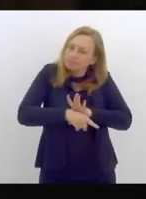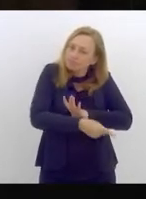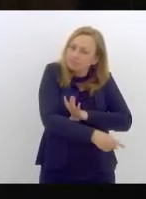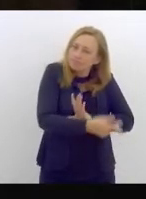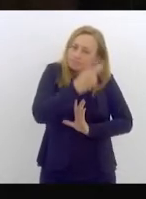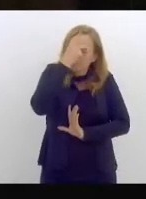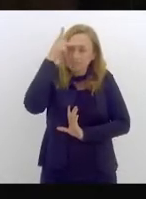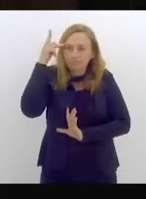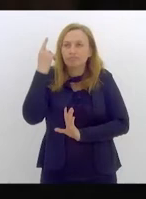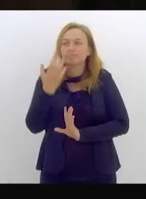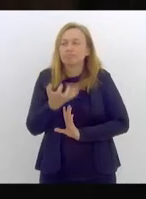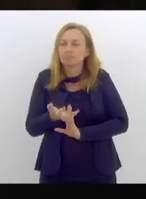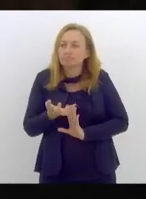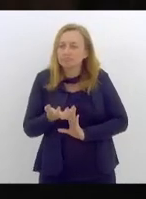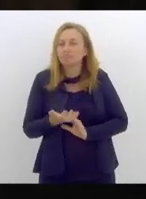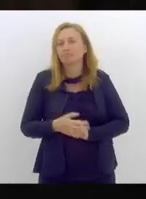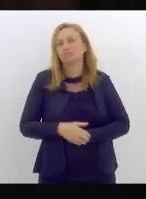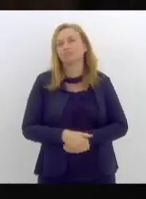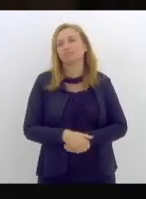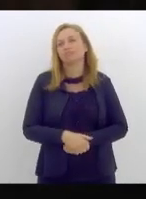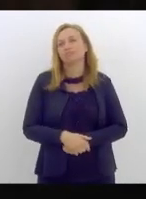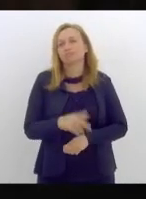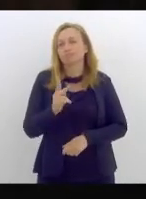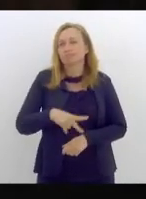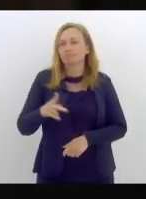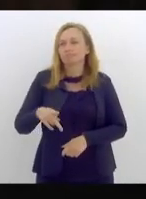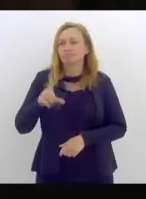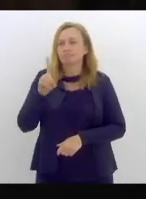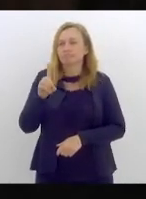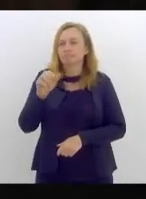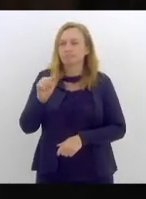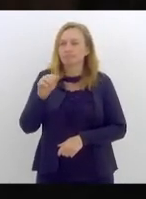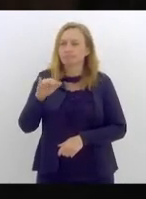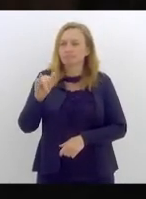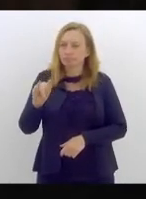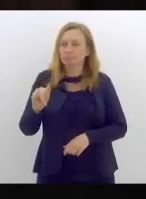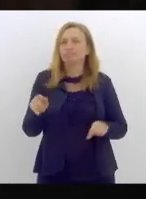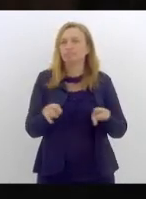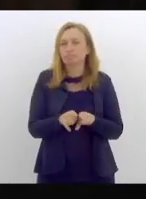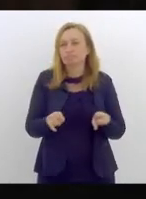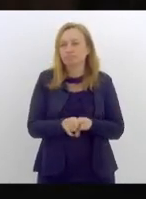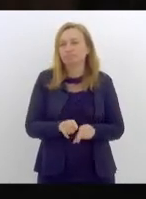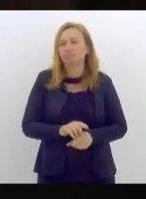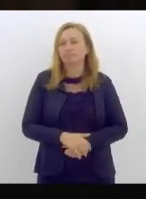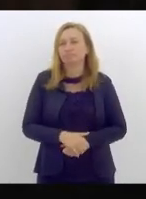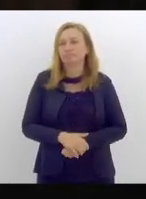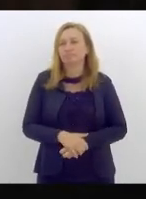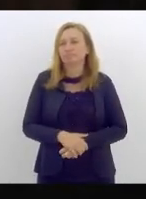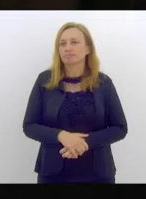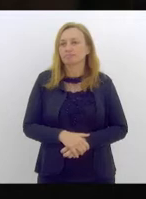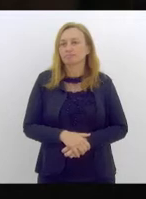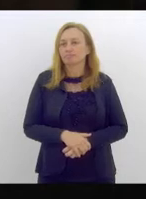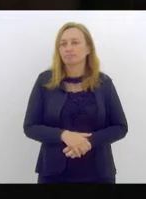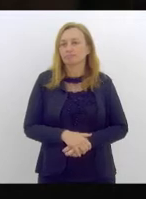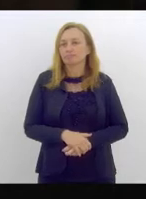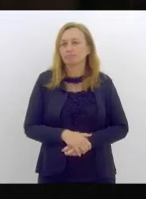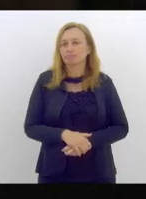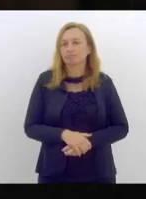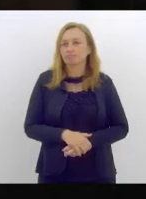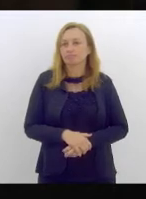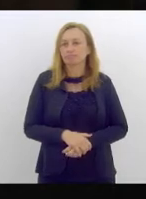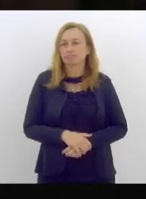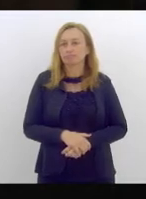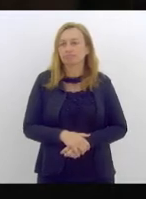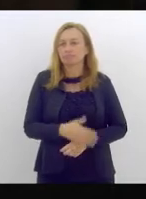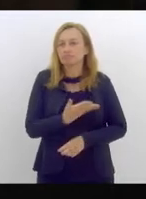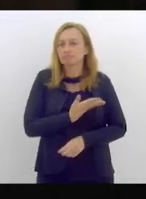pessoas que se propunham porque o professor da C Ribeiro ele também tinha como aliado